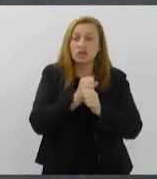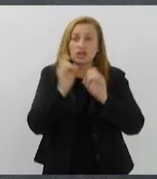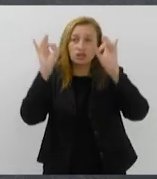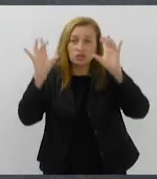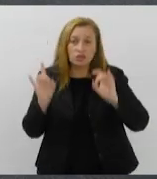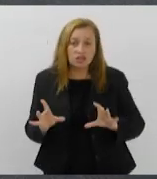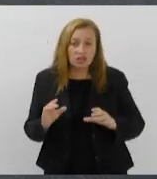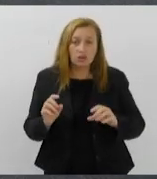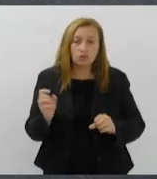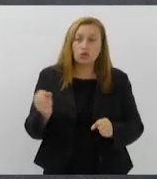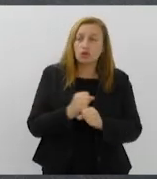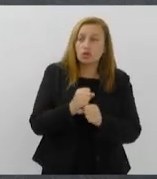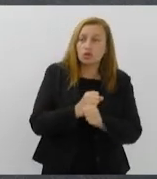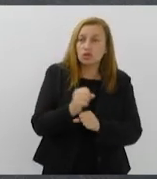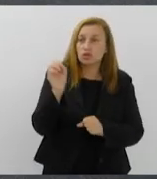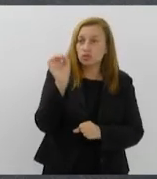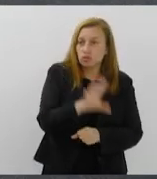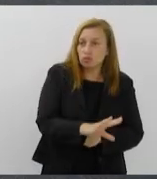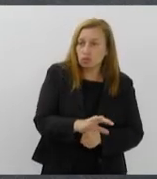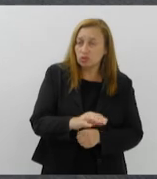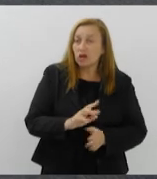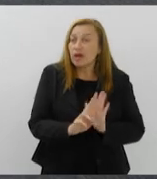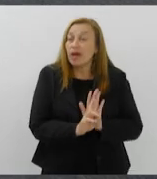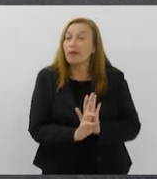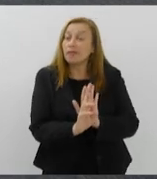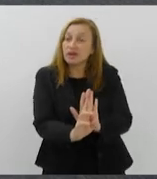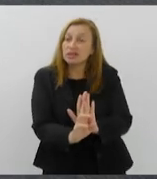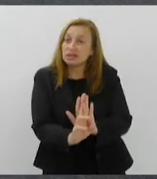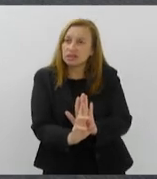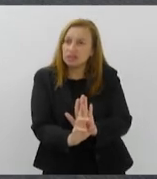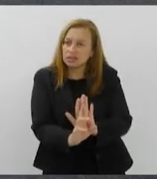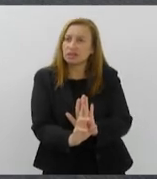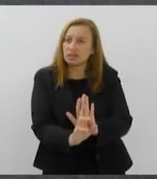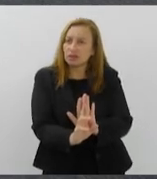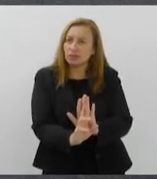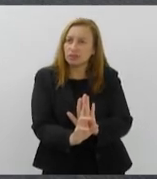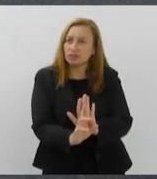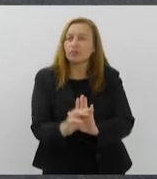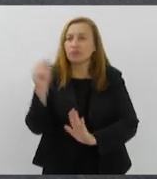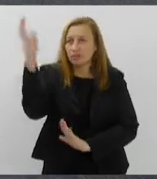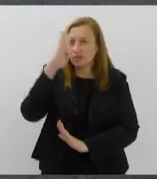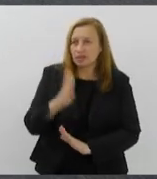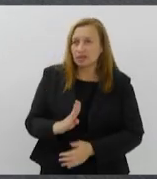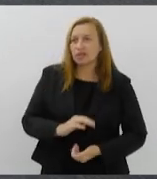última década, é representação da força da população brasileira.